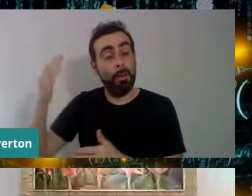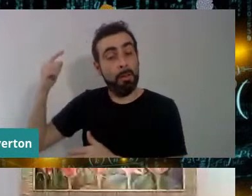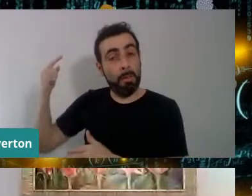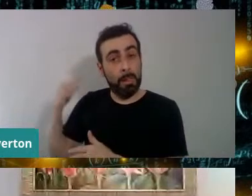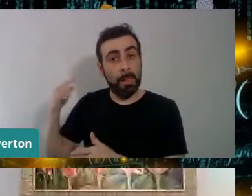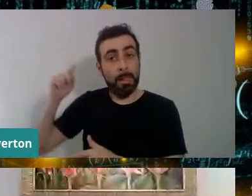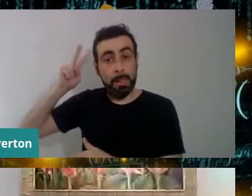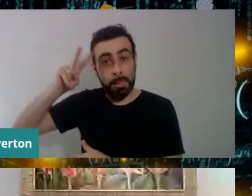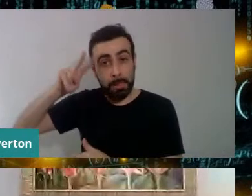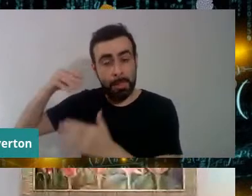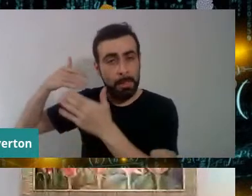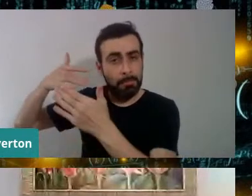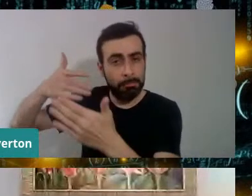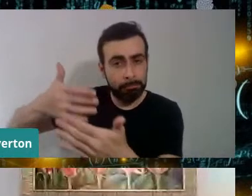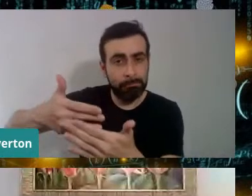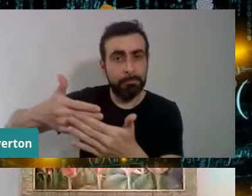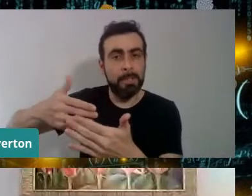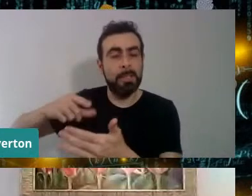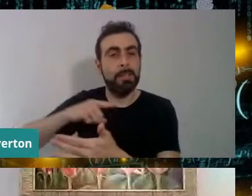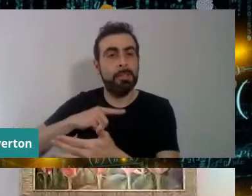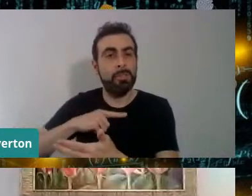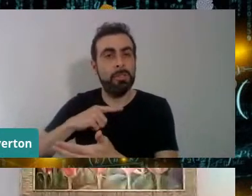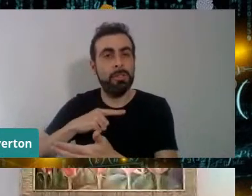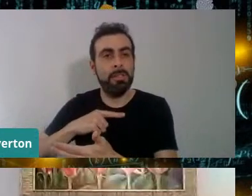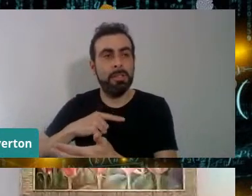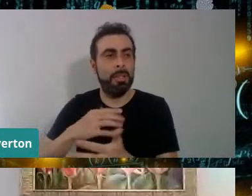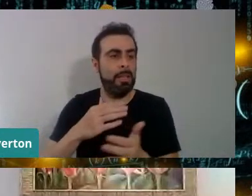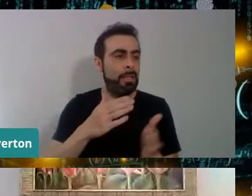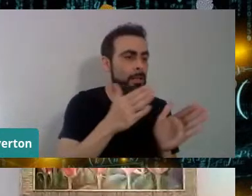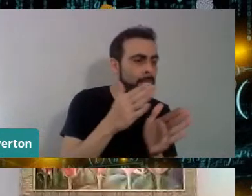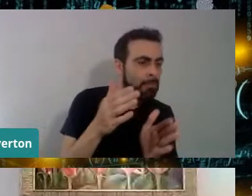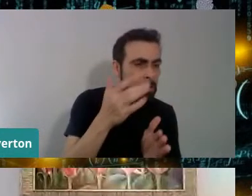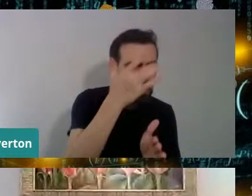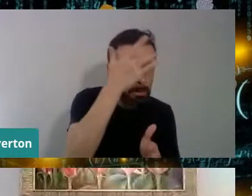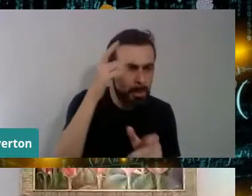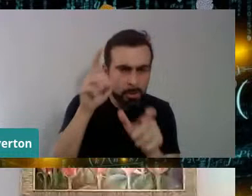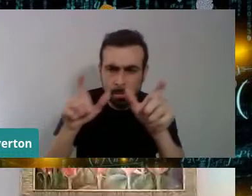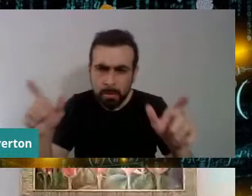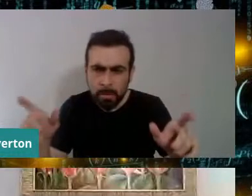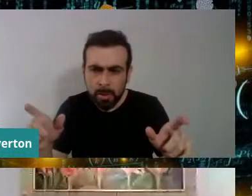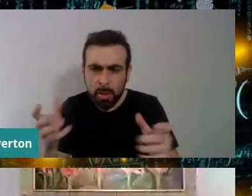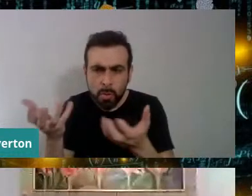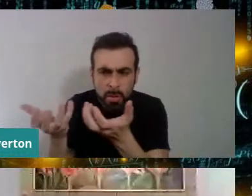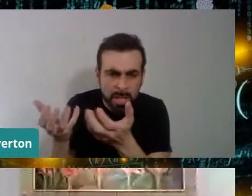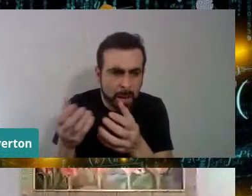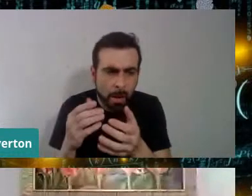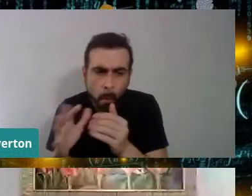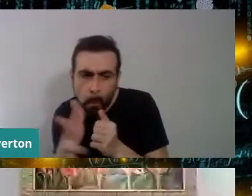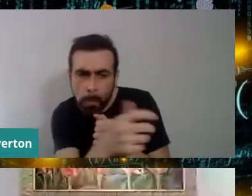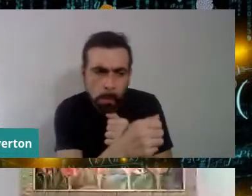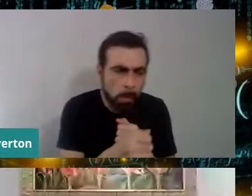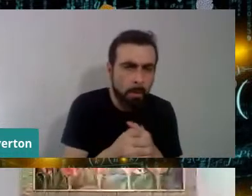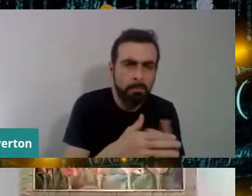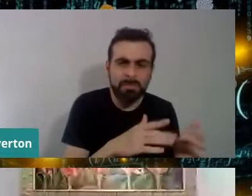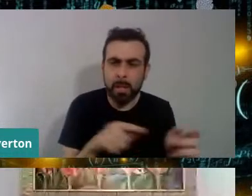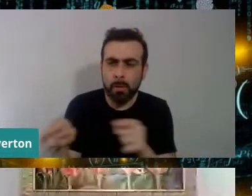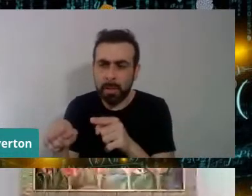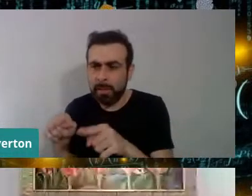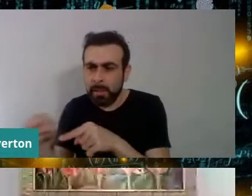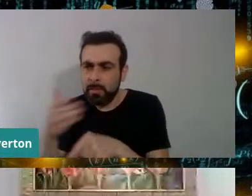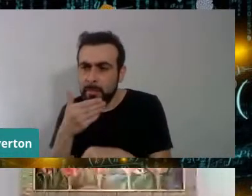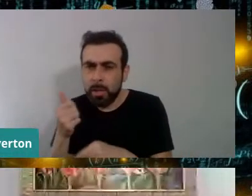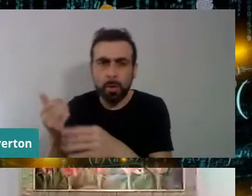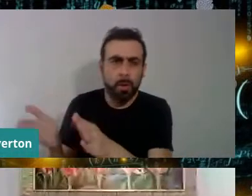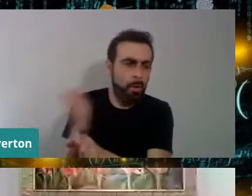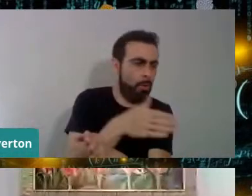boa. Não tinha competição entre nós. É verdade. Não tinha competição entre nós. Você fica aqui, pega